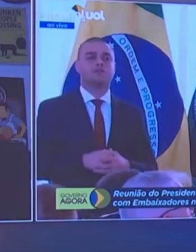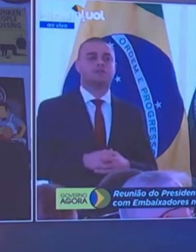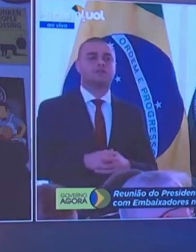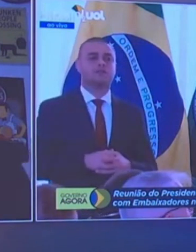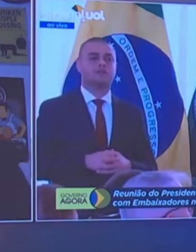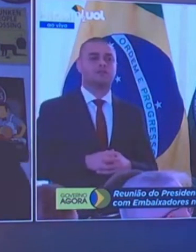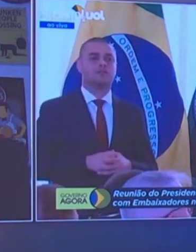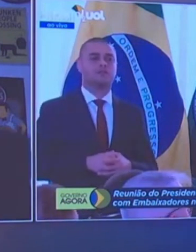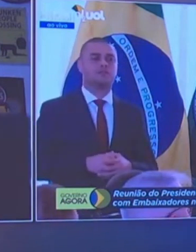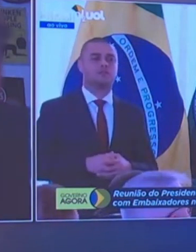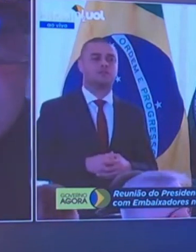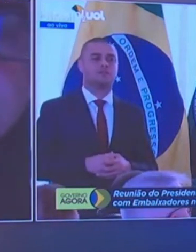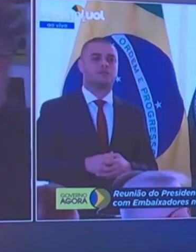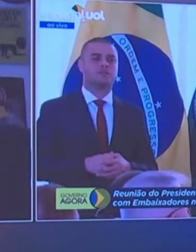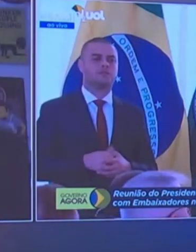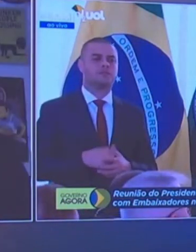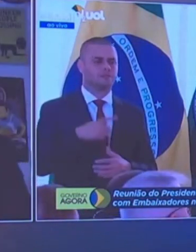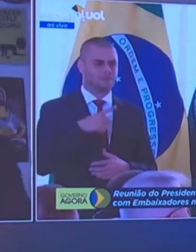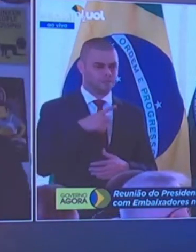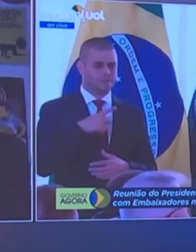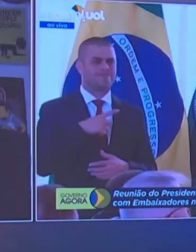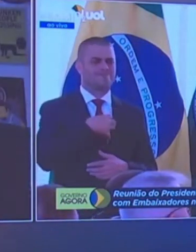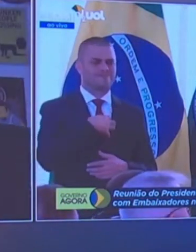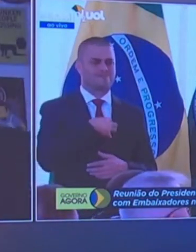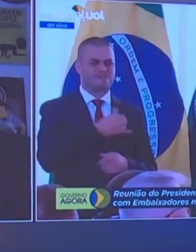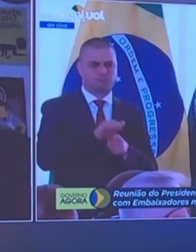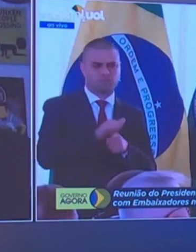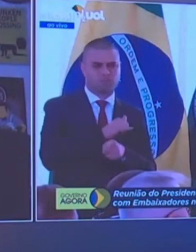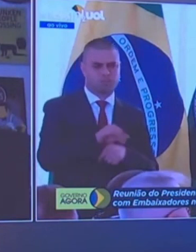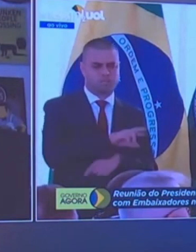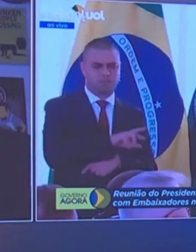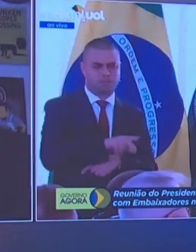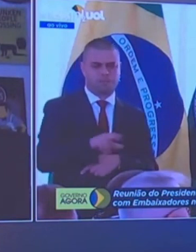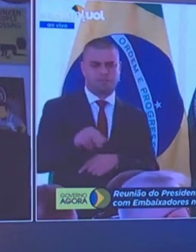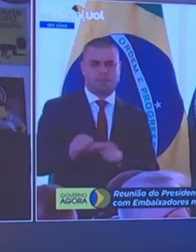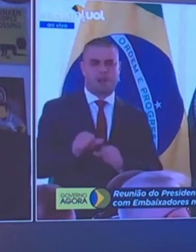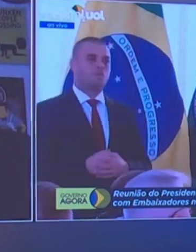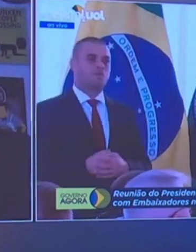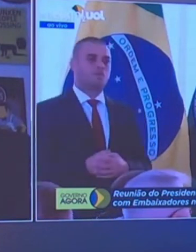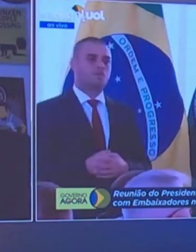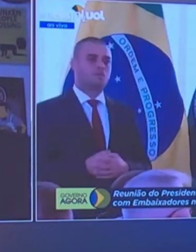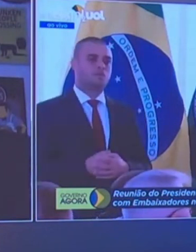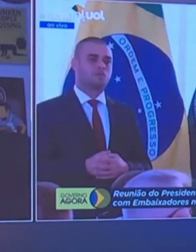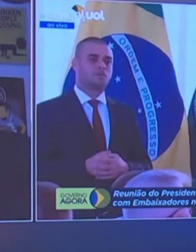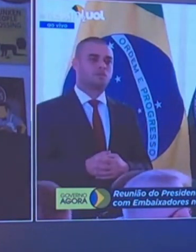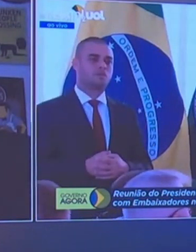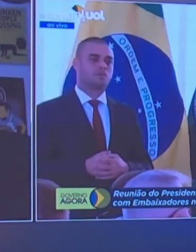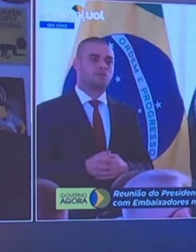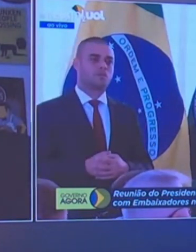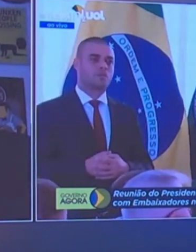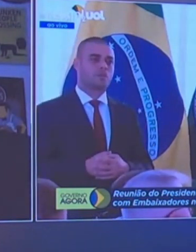Torres, doutor? Veja, nós não estamos. Primeiro, a minuta do golpe, ela faz parte